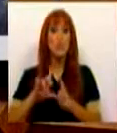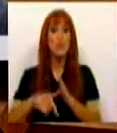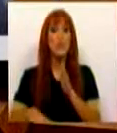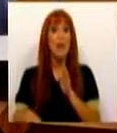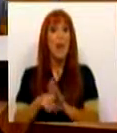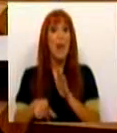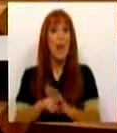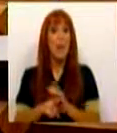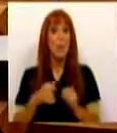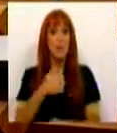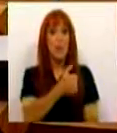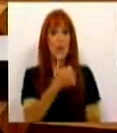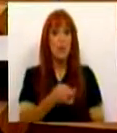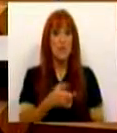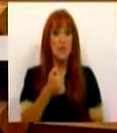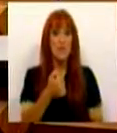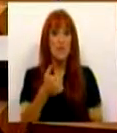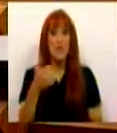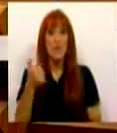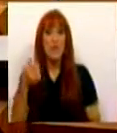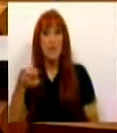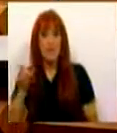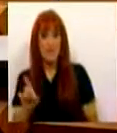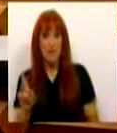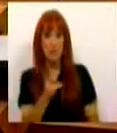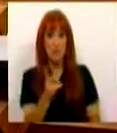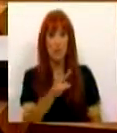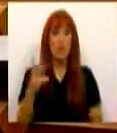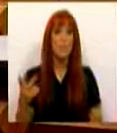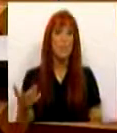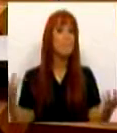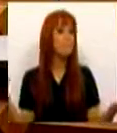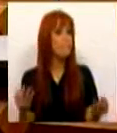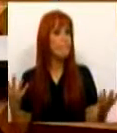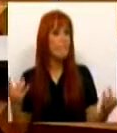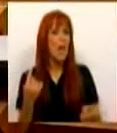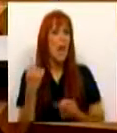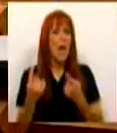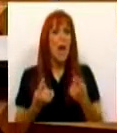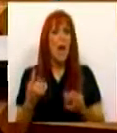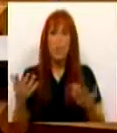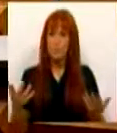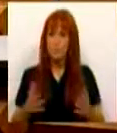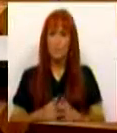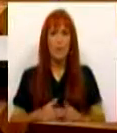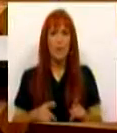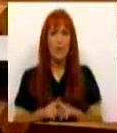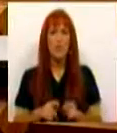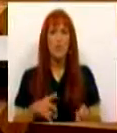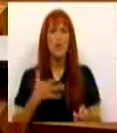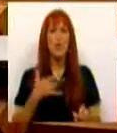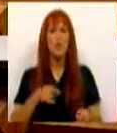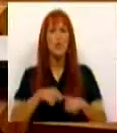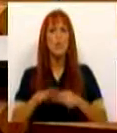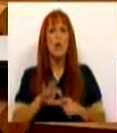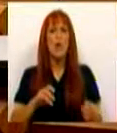Os projetos de leis 595 e 596 são, de facto, algo que o deputado Luís Marques Guedes,